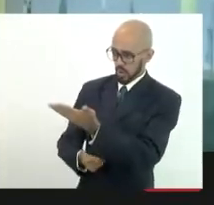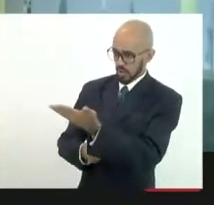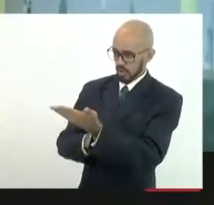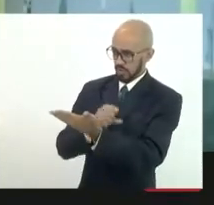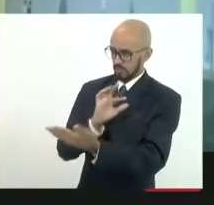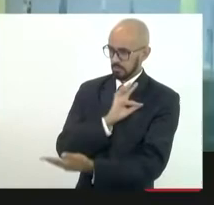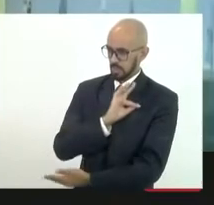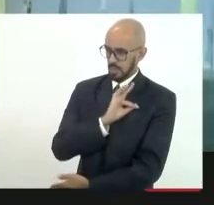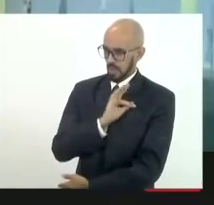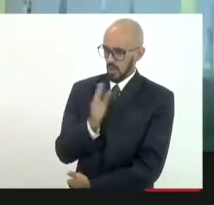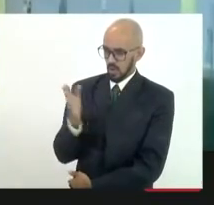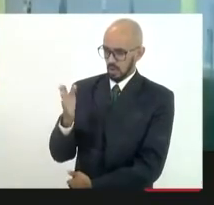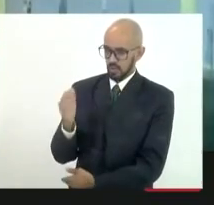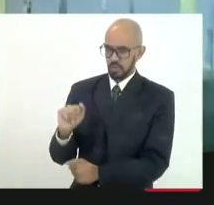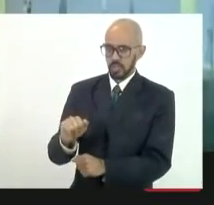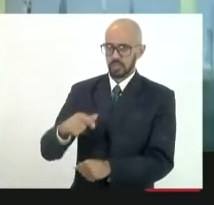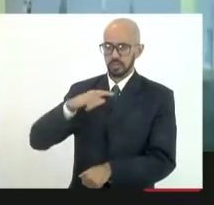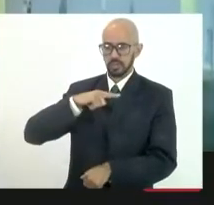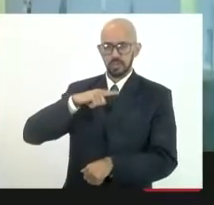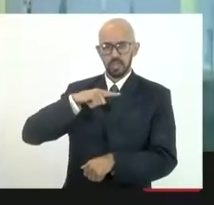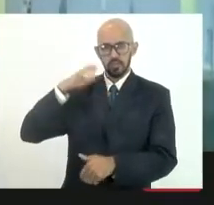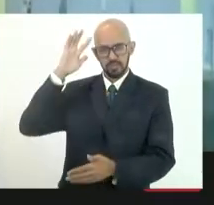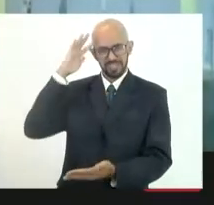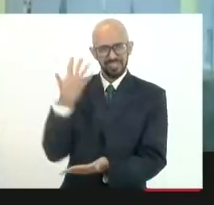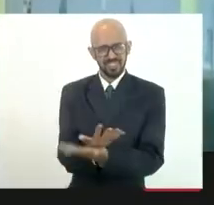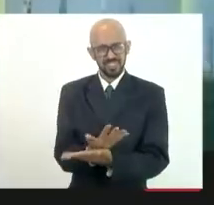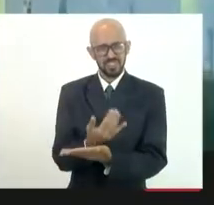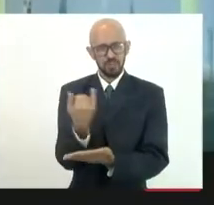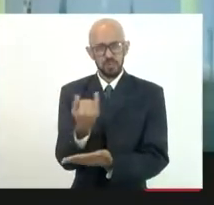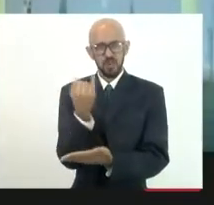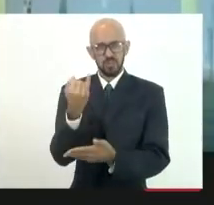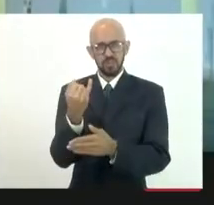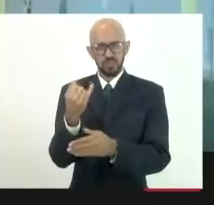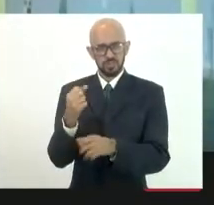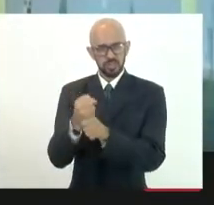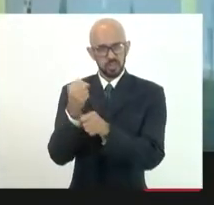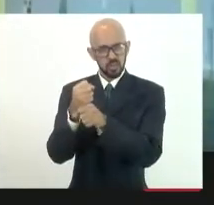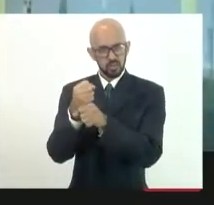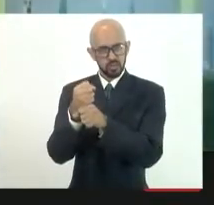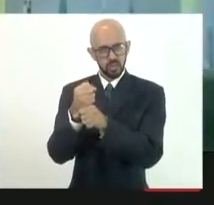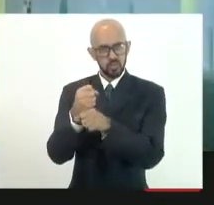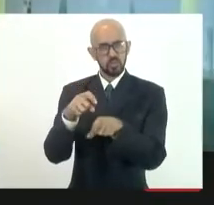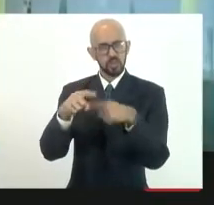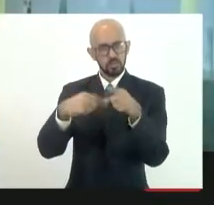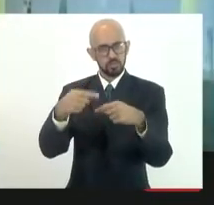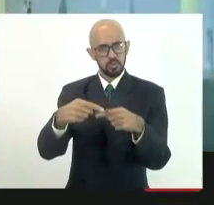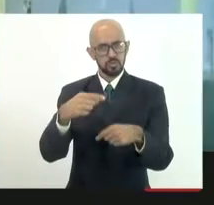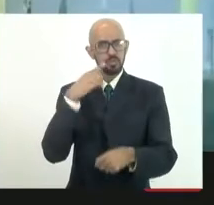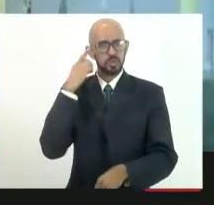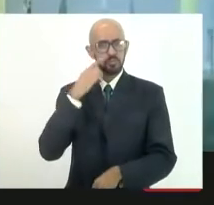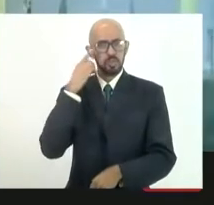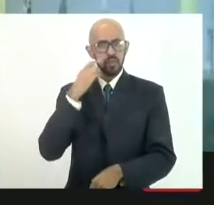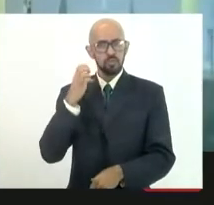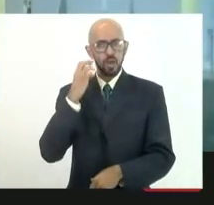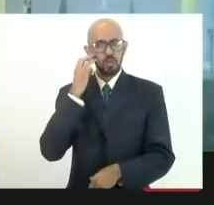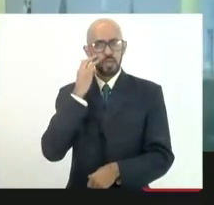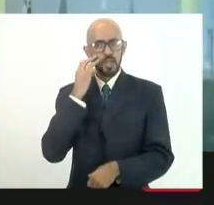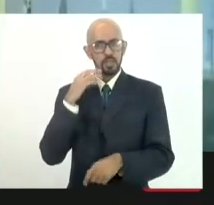Marta Rocha, teve um fator decisivo nessa construção e depois o deputado Valdec também na